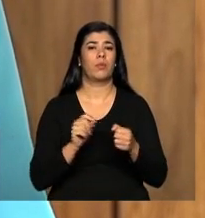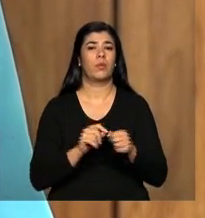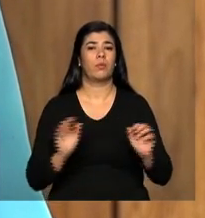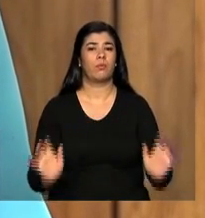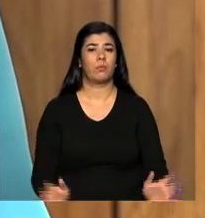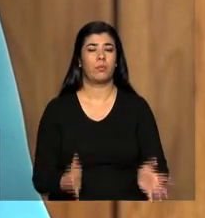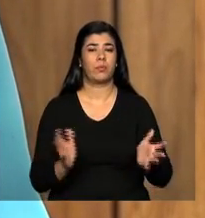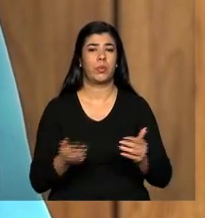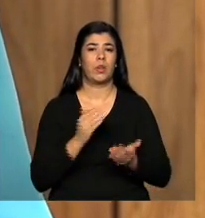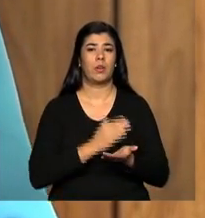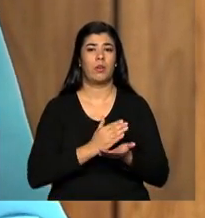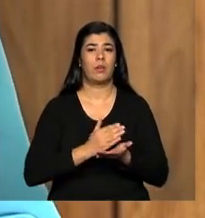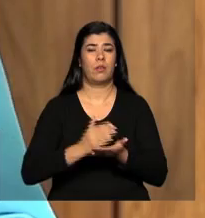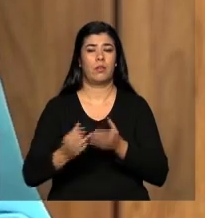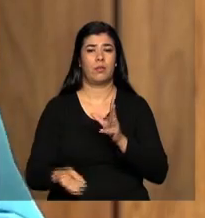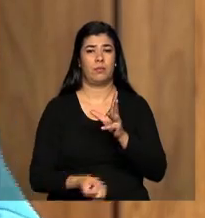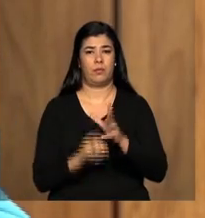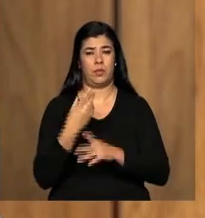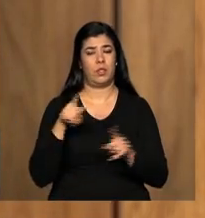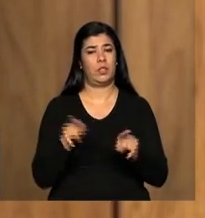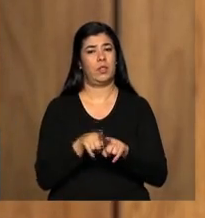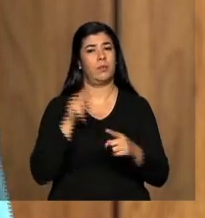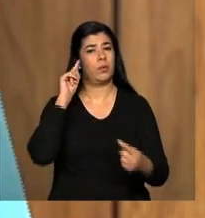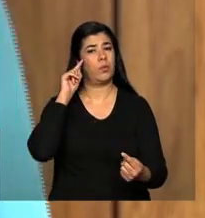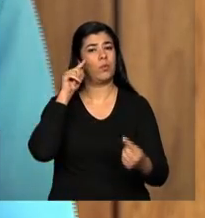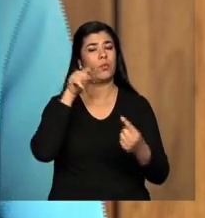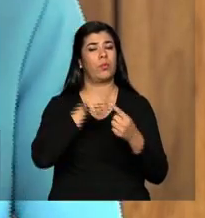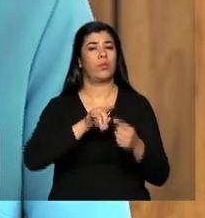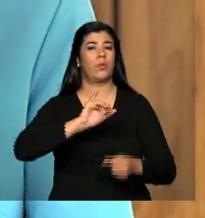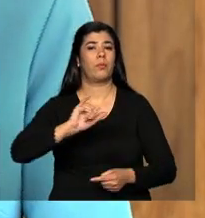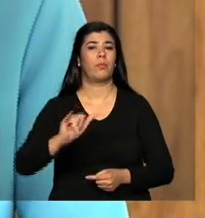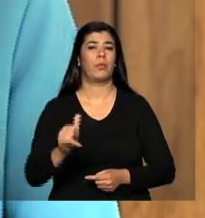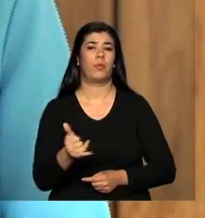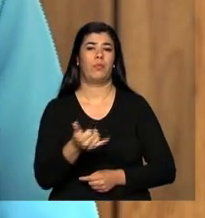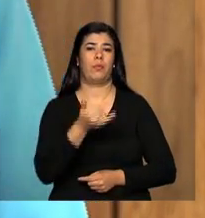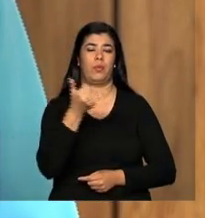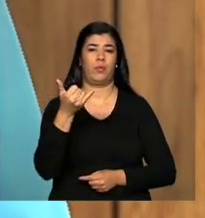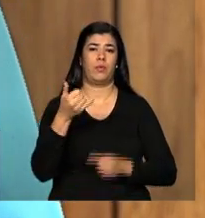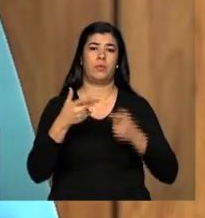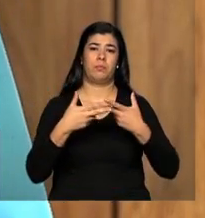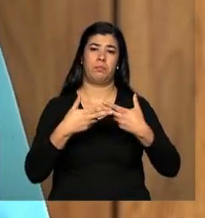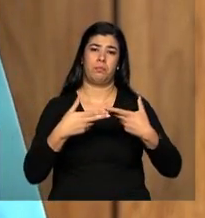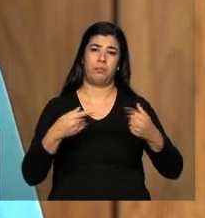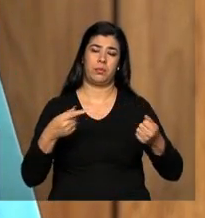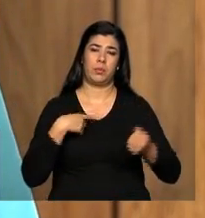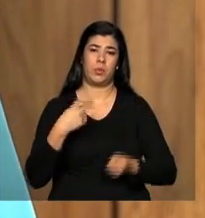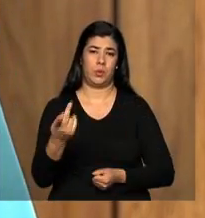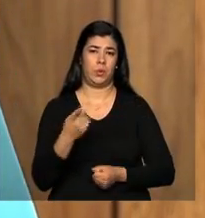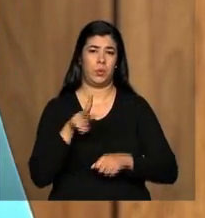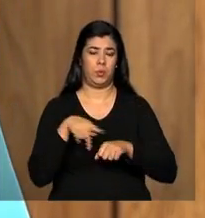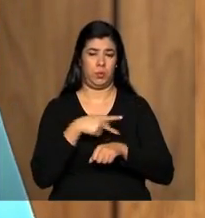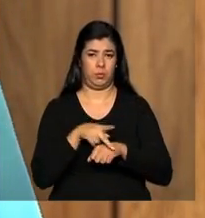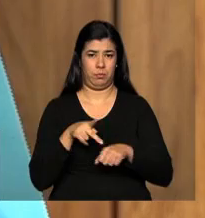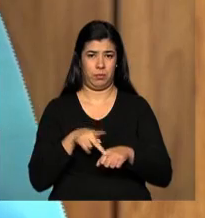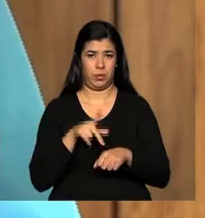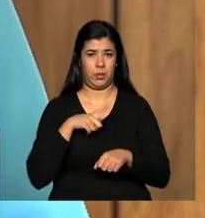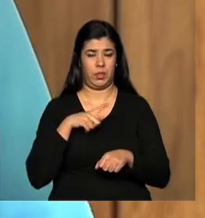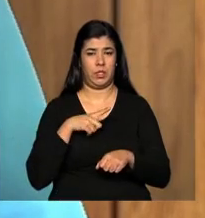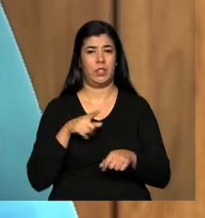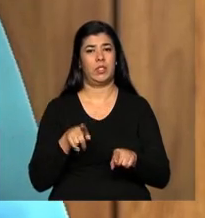cadeias produtivas, a fim de aproveitar as sinergias existentes entre nossas